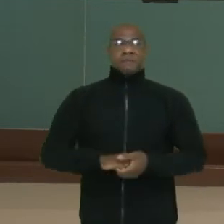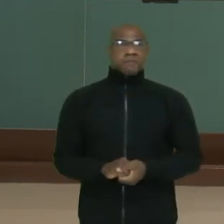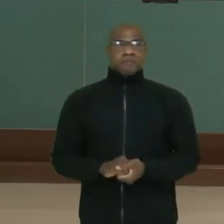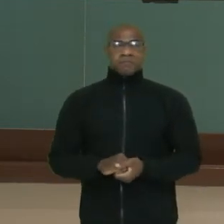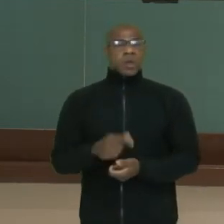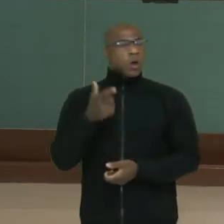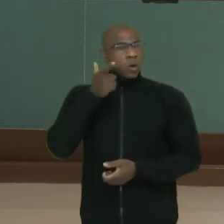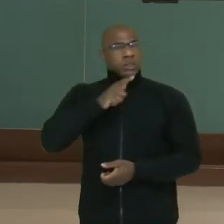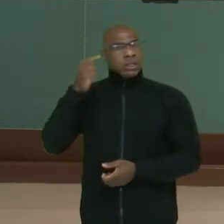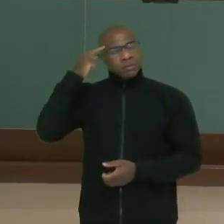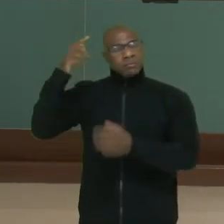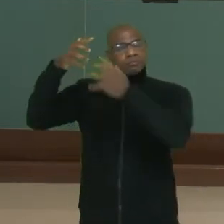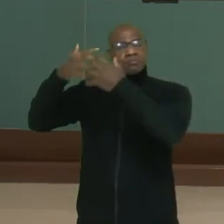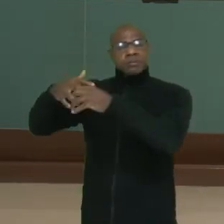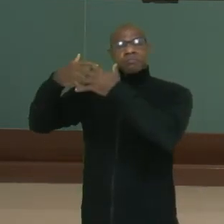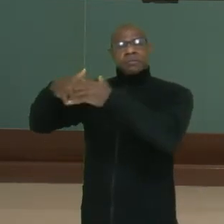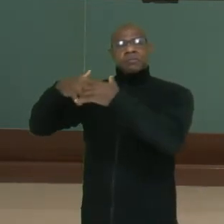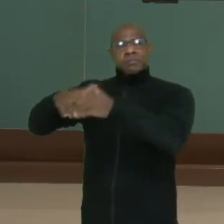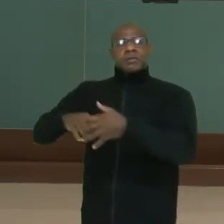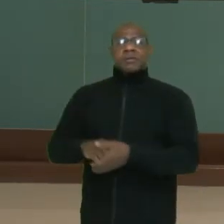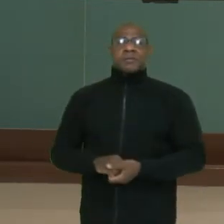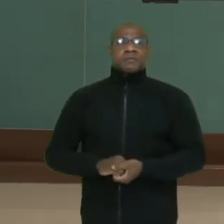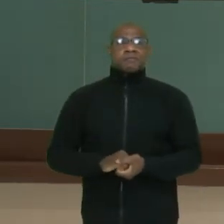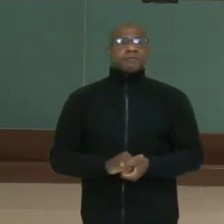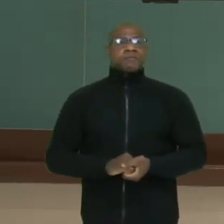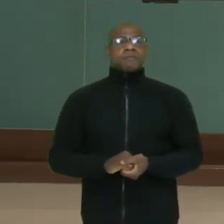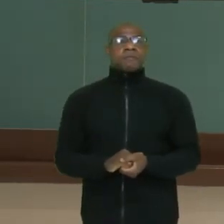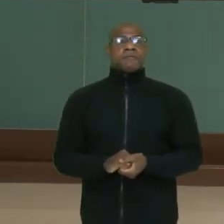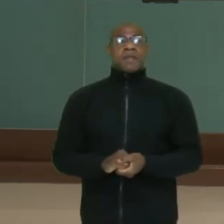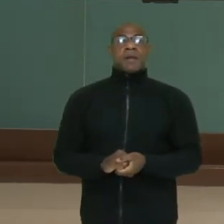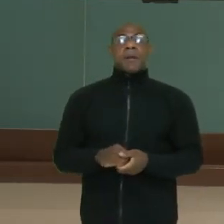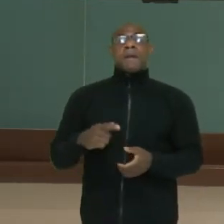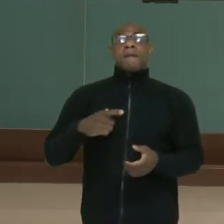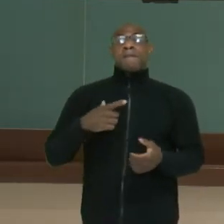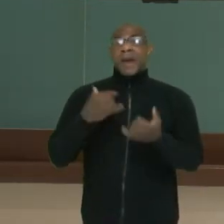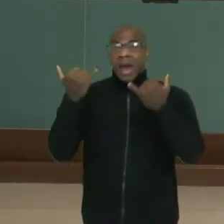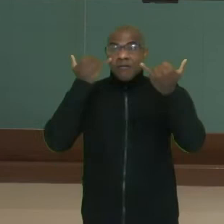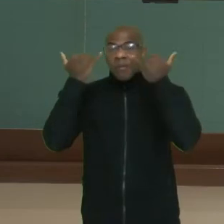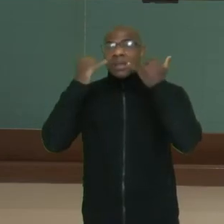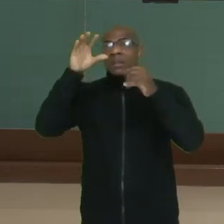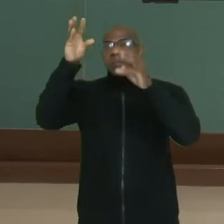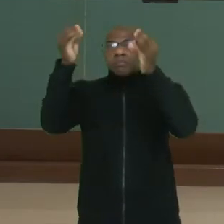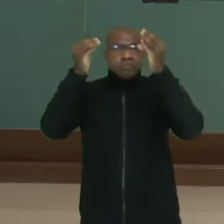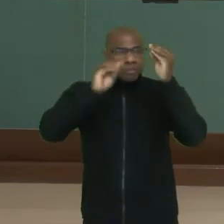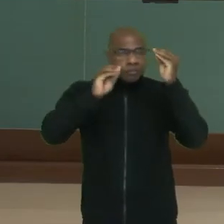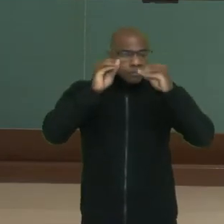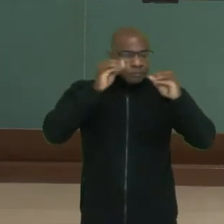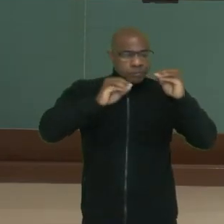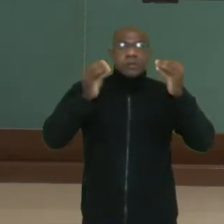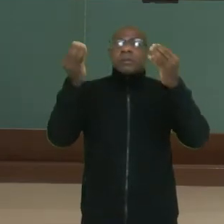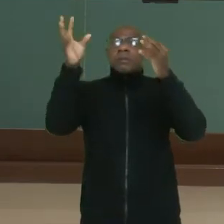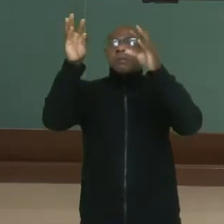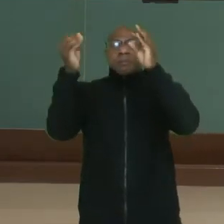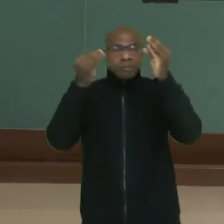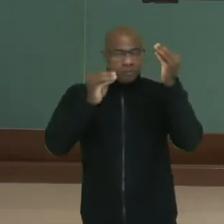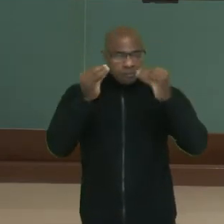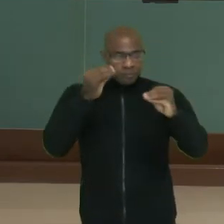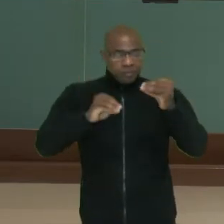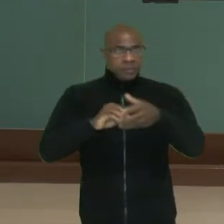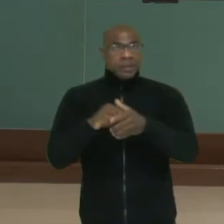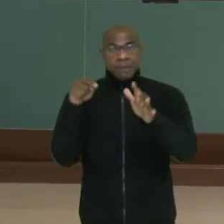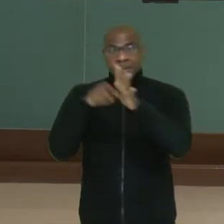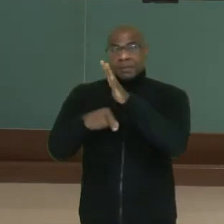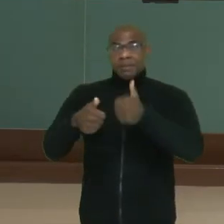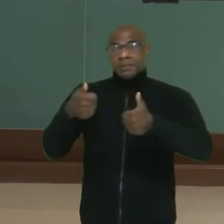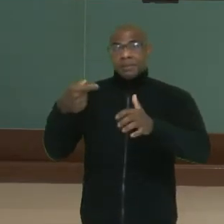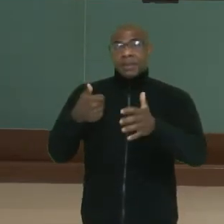Consegue pensar aí? Claro que consegue, né? Anota, tira os dados do problema, foca primeiro na primeira pergunta. A